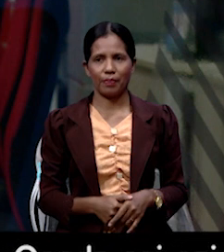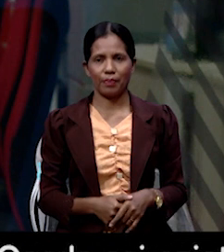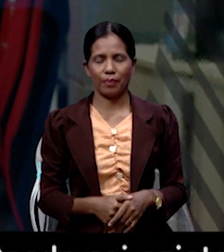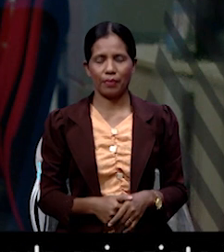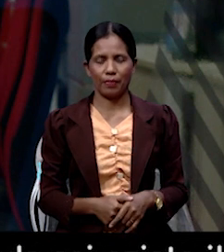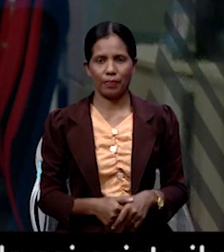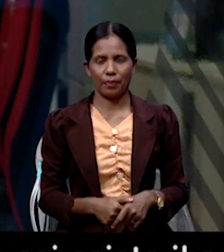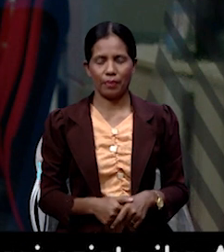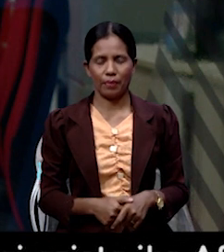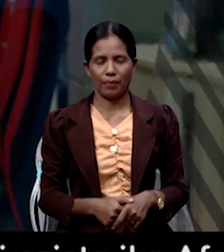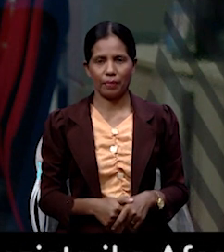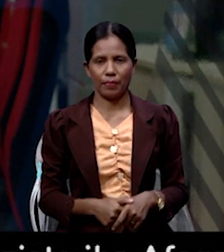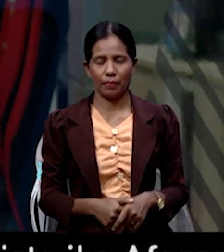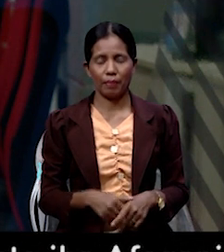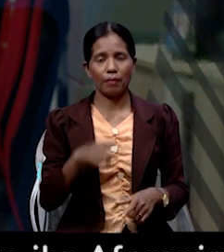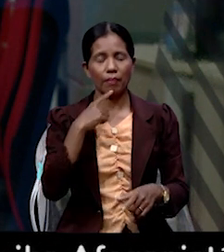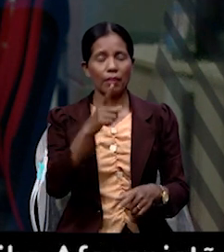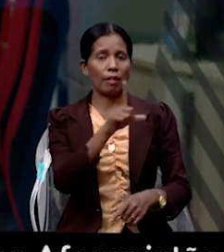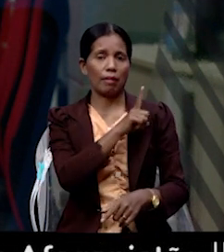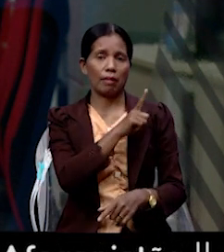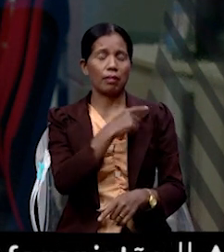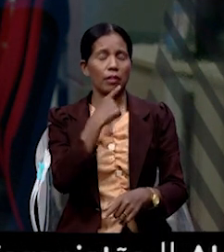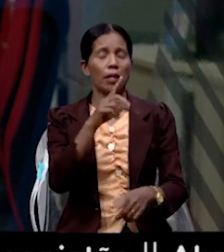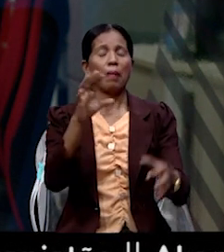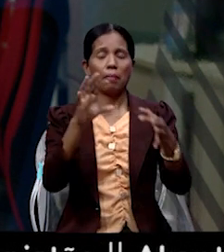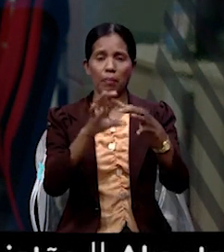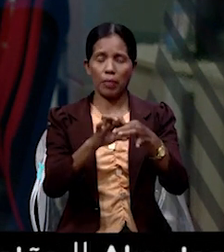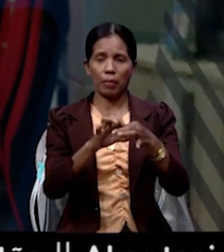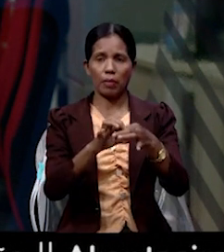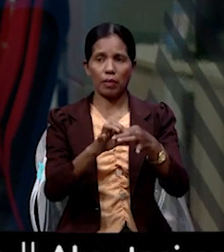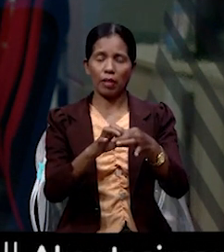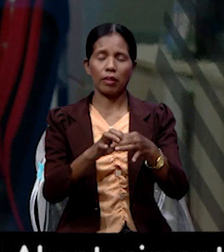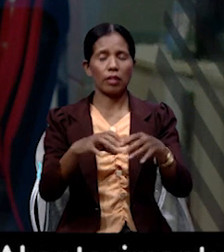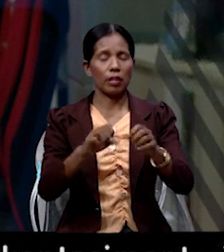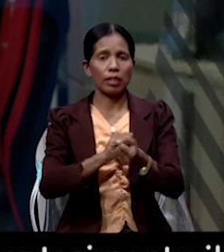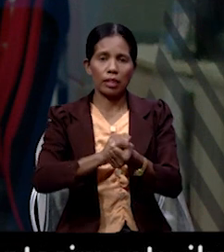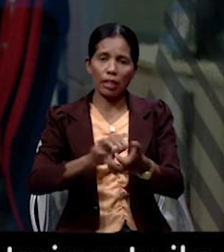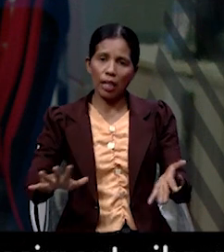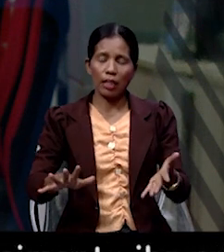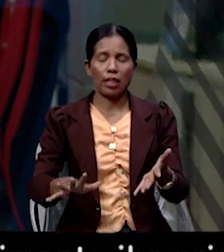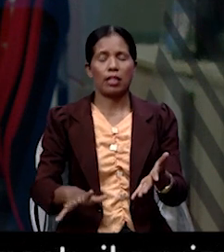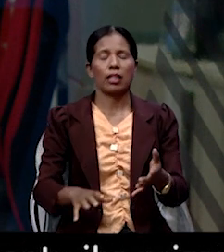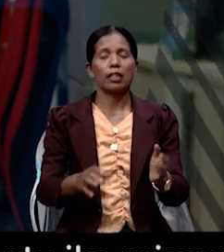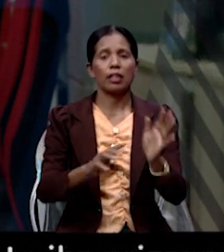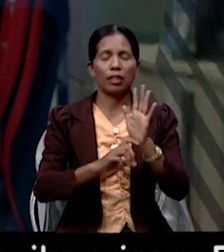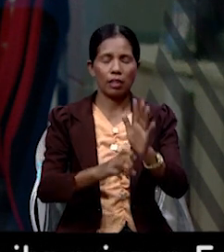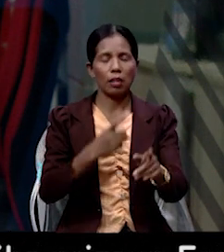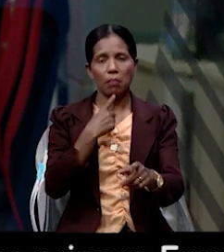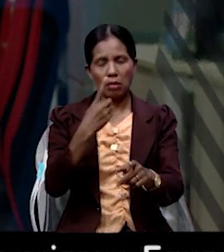Tenente General Leranan Timur, sela tolera membro nebe, estraga patrimônio Estado tamba considera crime.